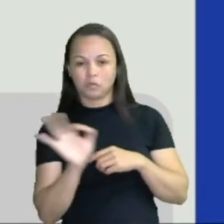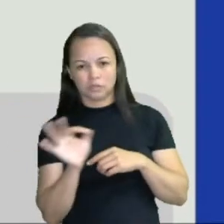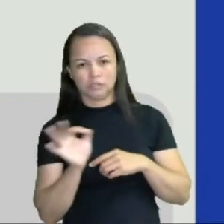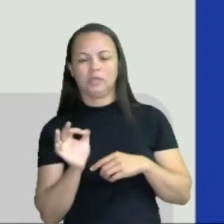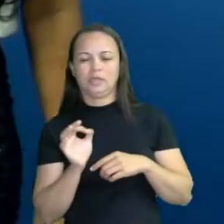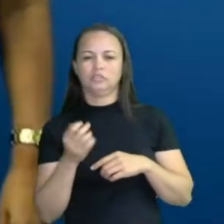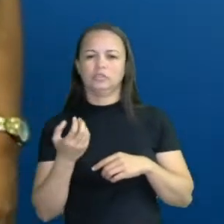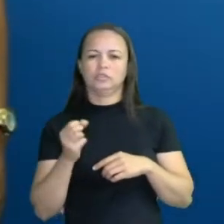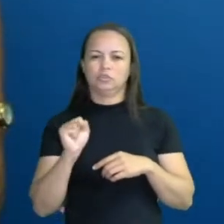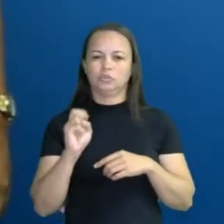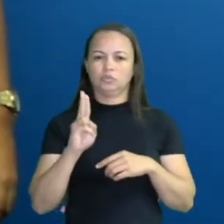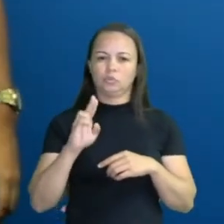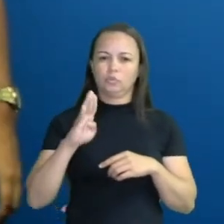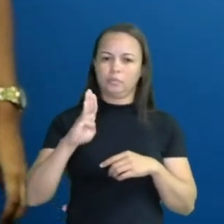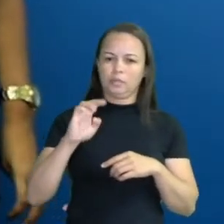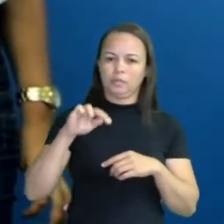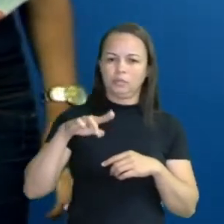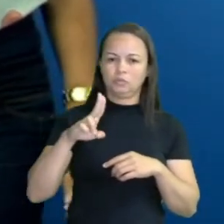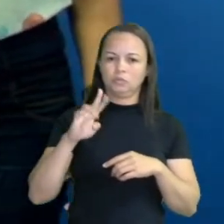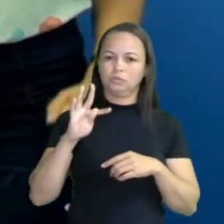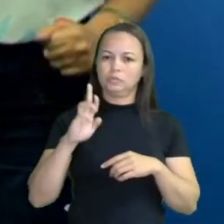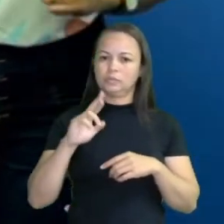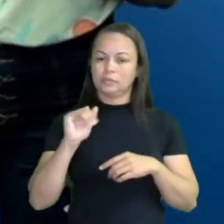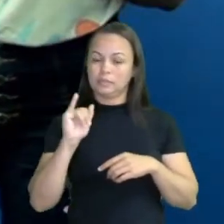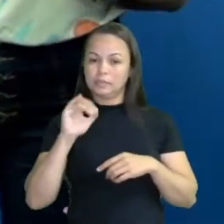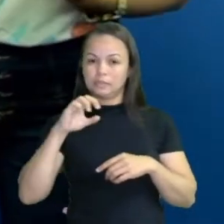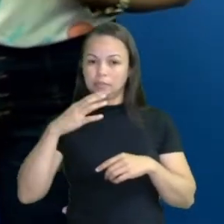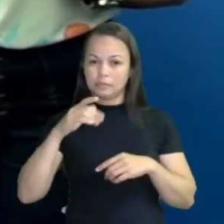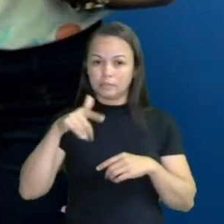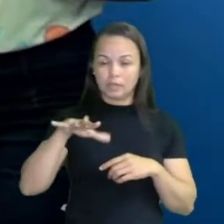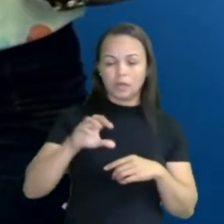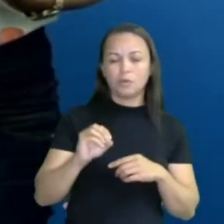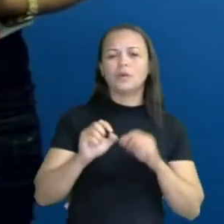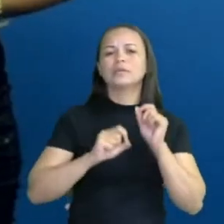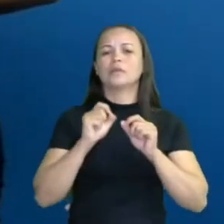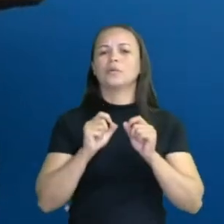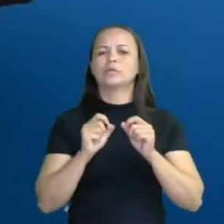no Brasil, a gente percebe que ainda existem muitas